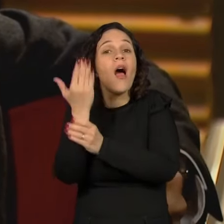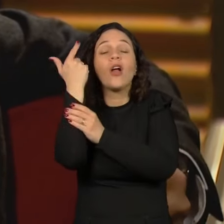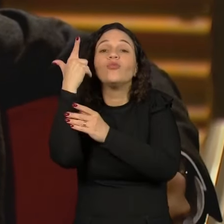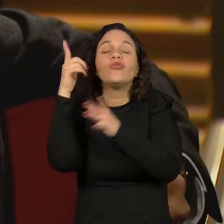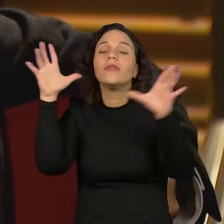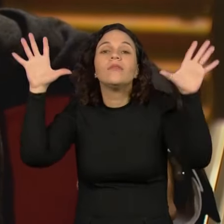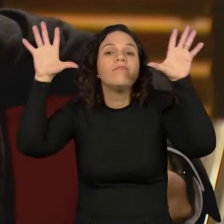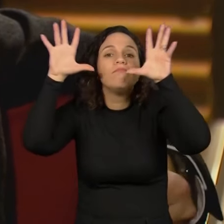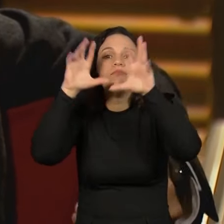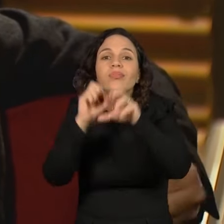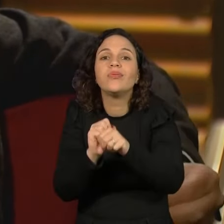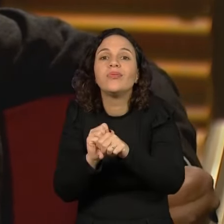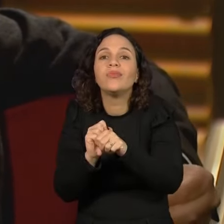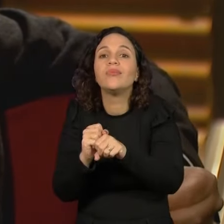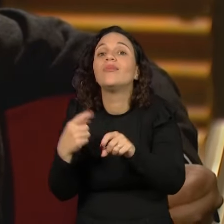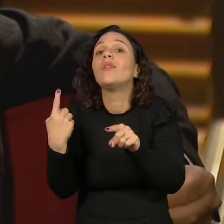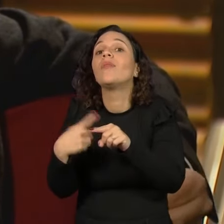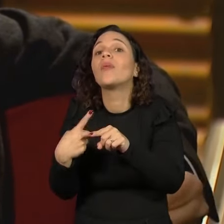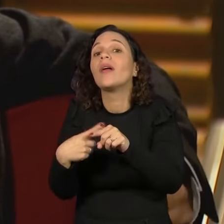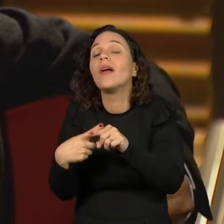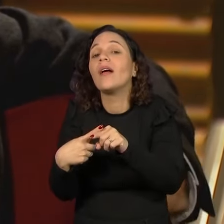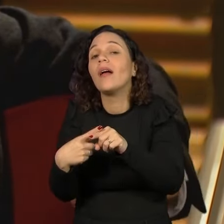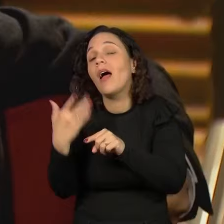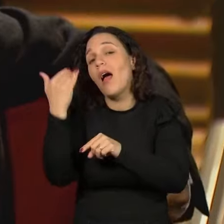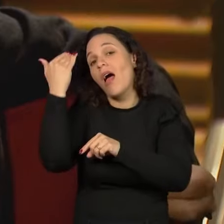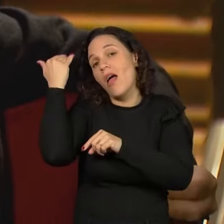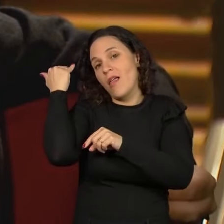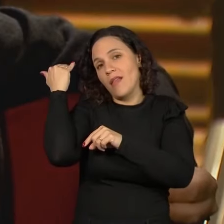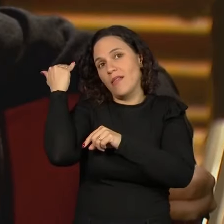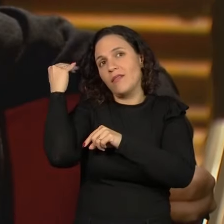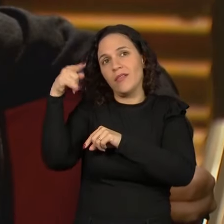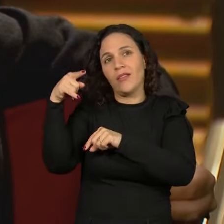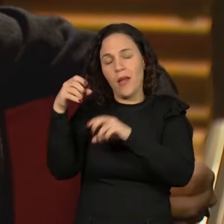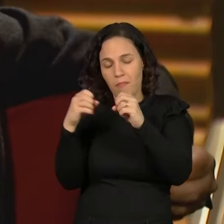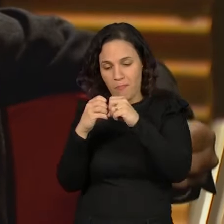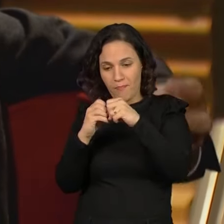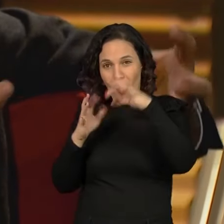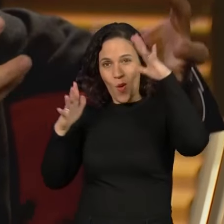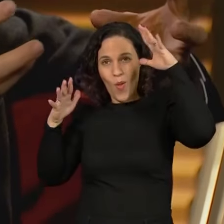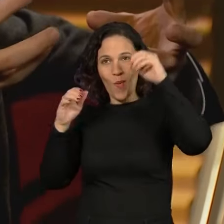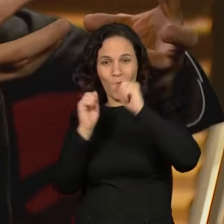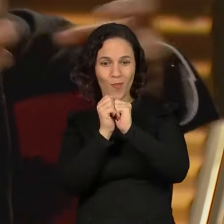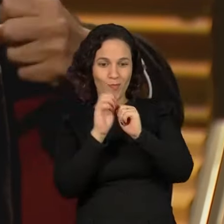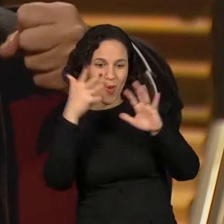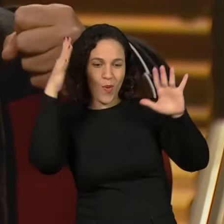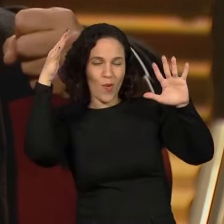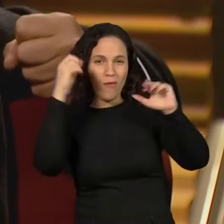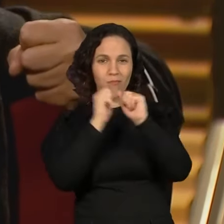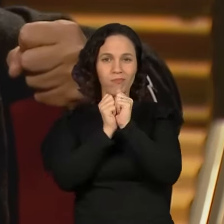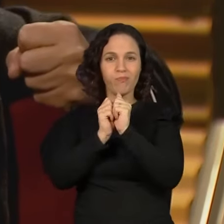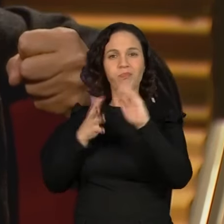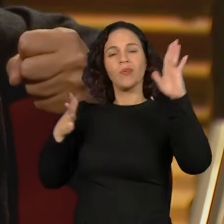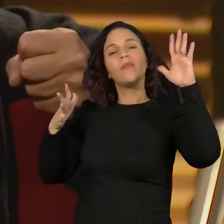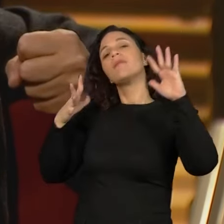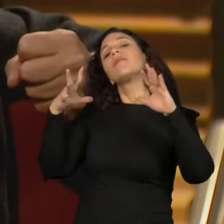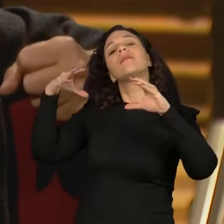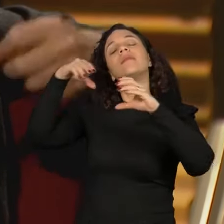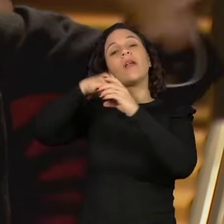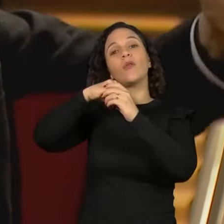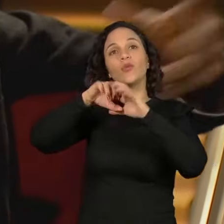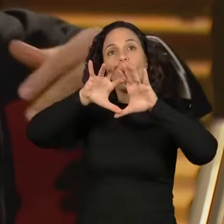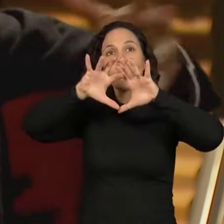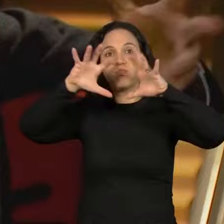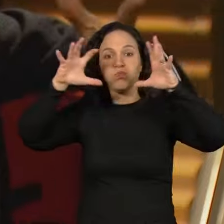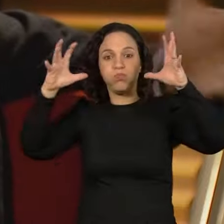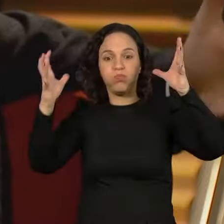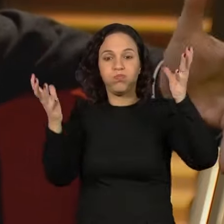e por que não tinha luz porque os fótons que são a unidade da Luz estão presos numa massa densa e não